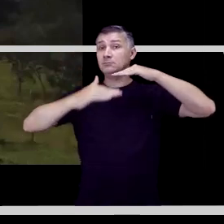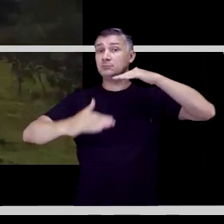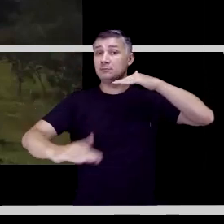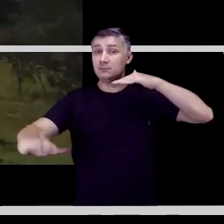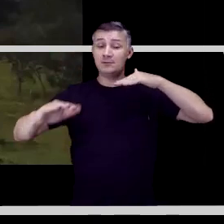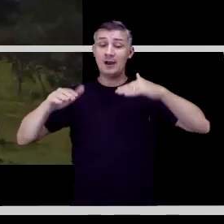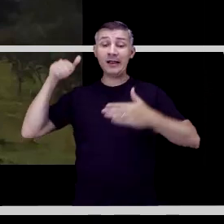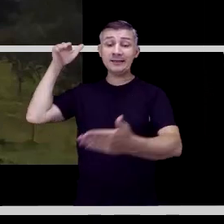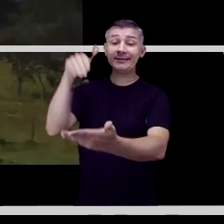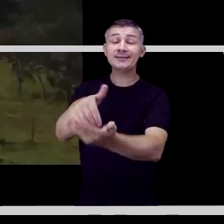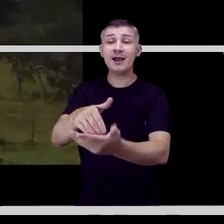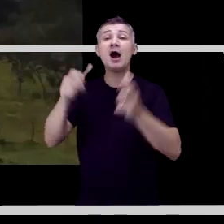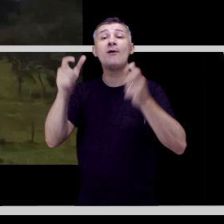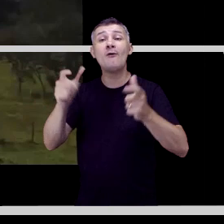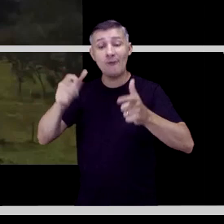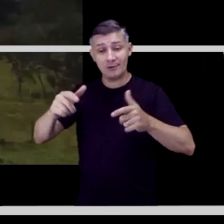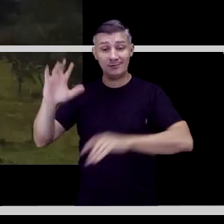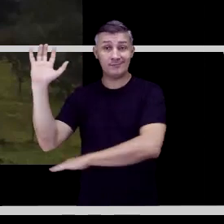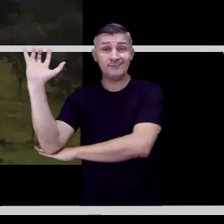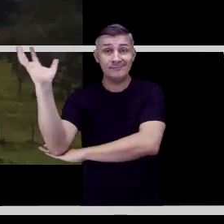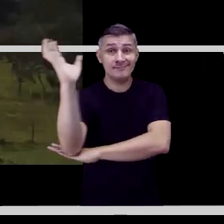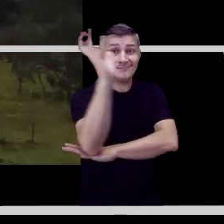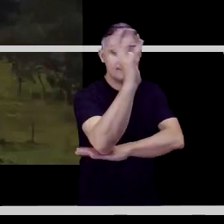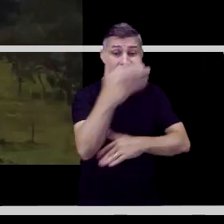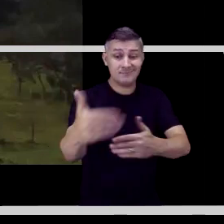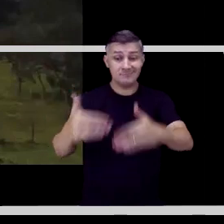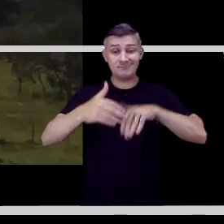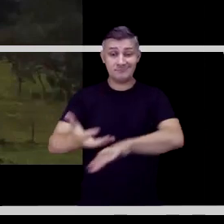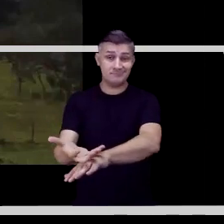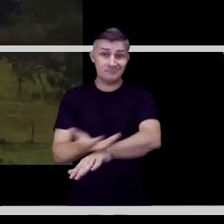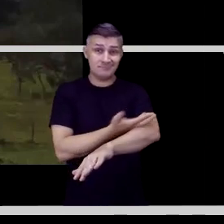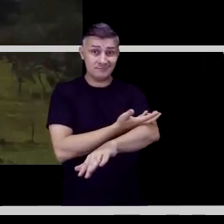diferença de um limite, né, do que é a mata ali atrás e do que